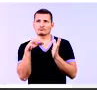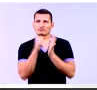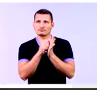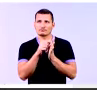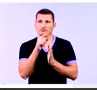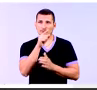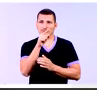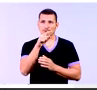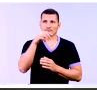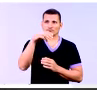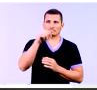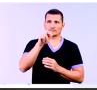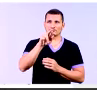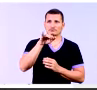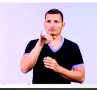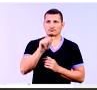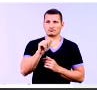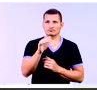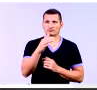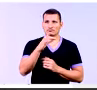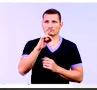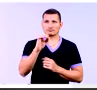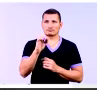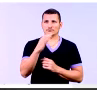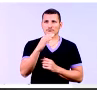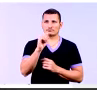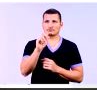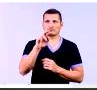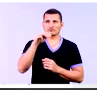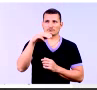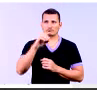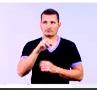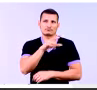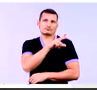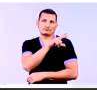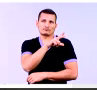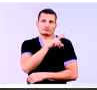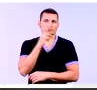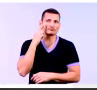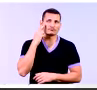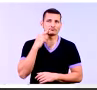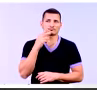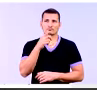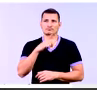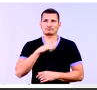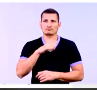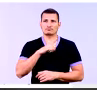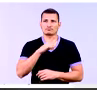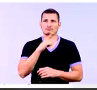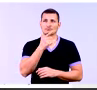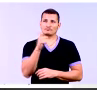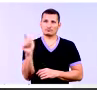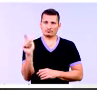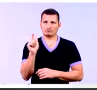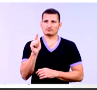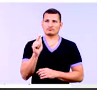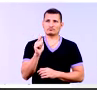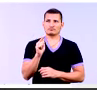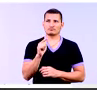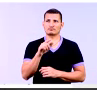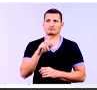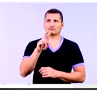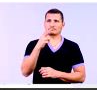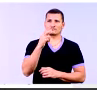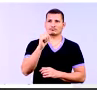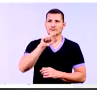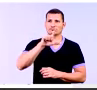Carmo, de Vilhena, Rondônia. Aqui nós temos outros cadastros. Alan,